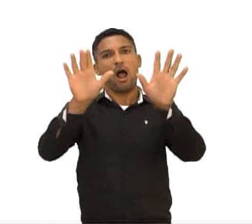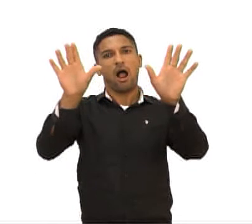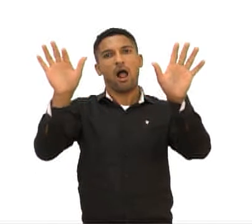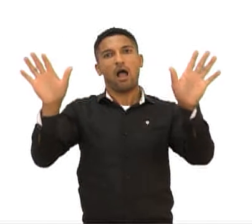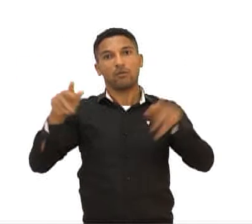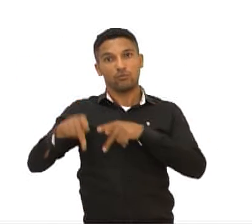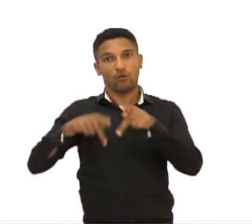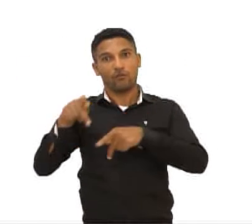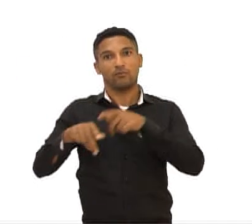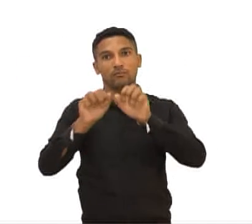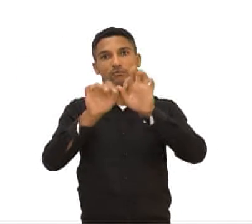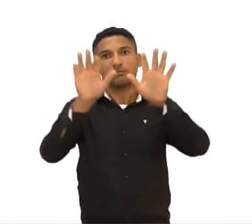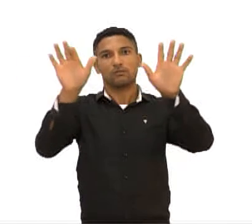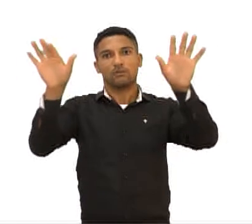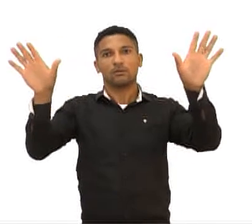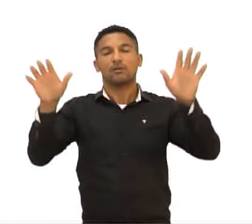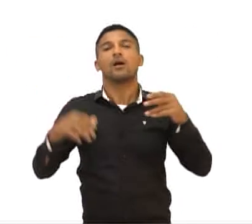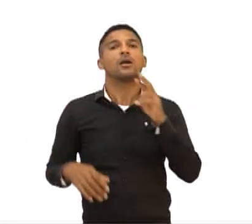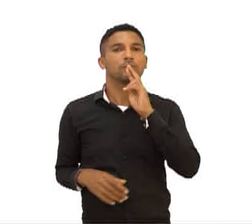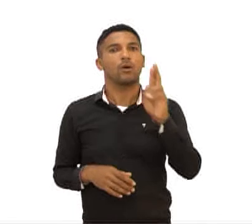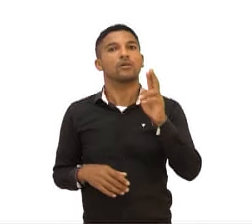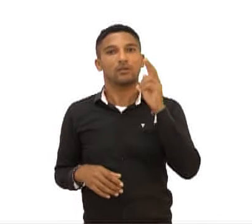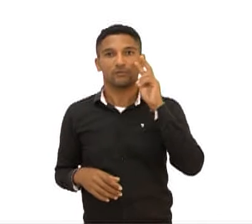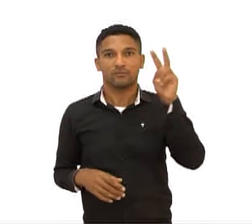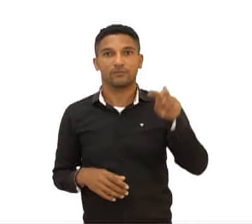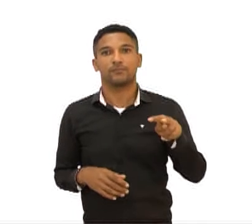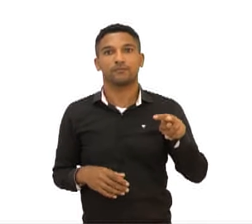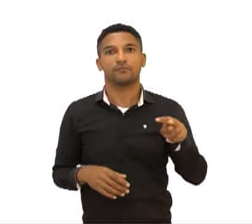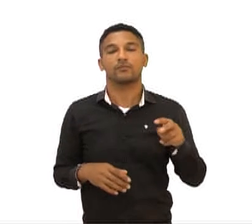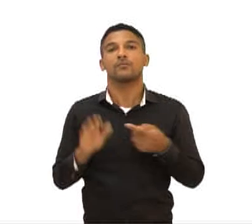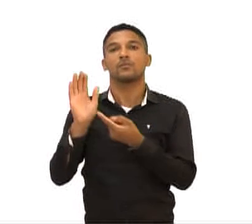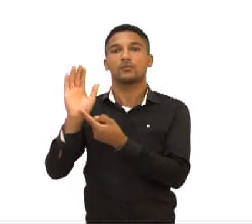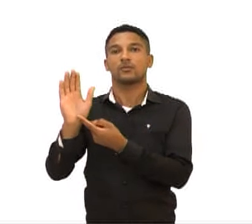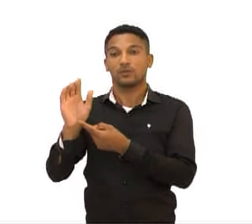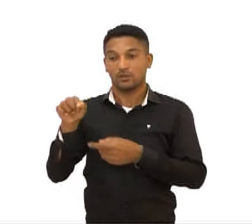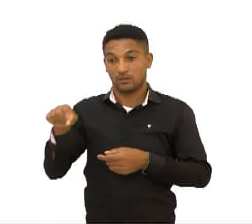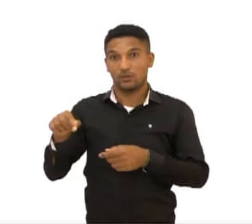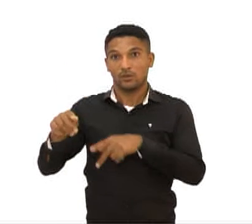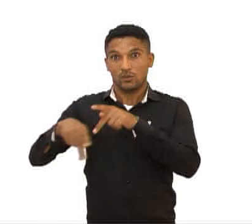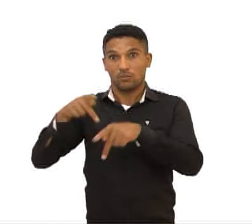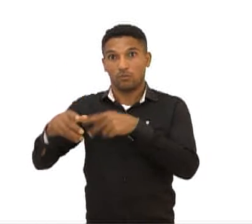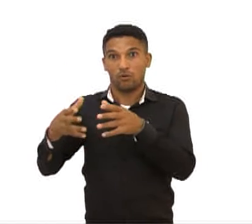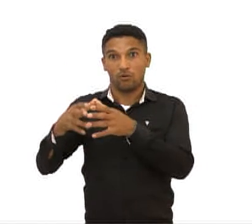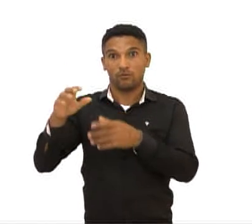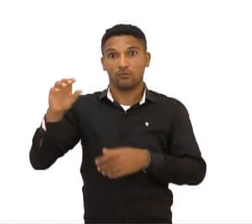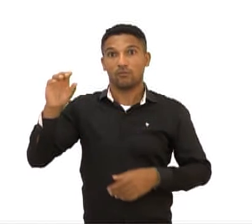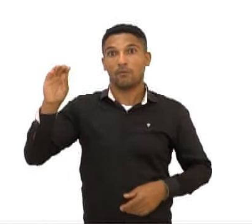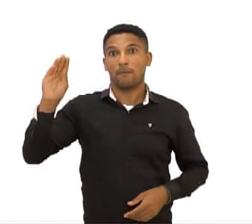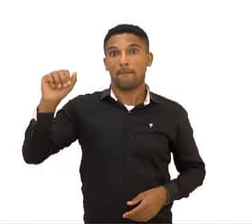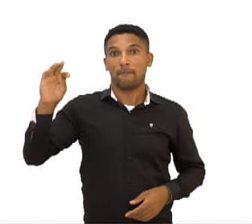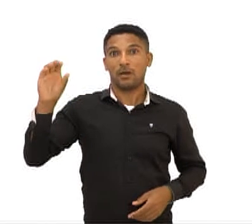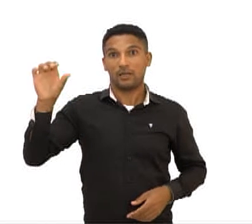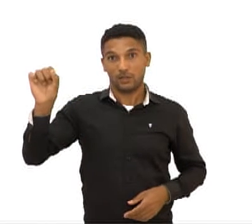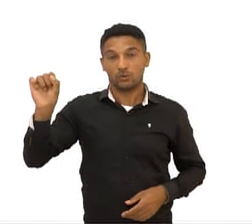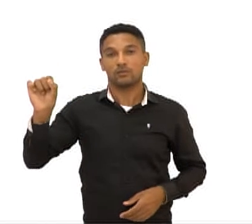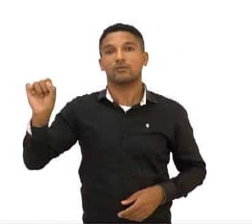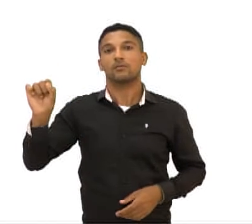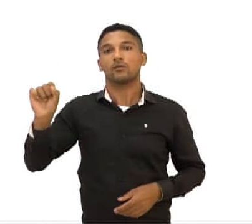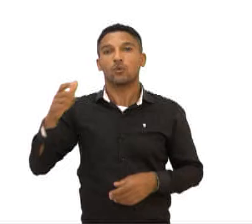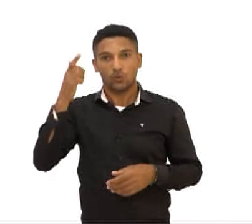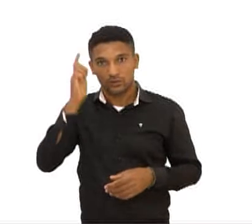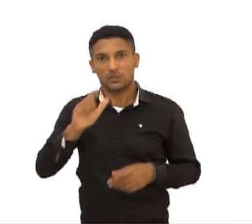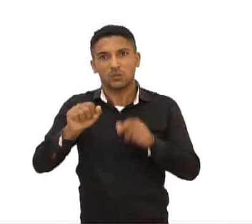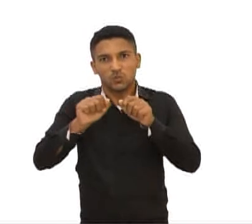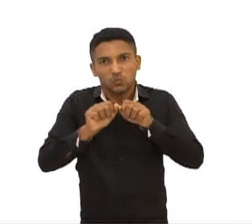das teorias indica que os bantus expandiram seus territórios por serem bons agricultores,